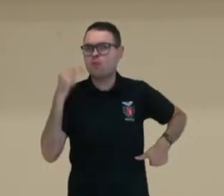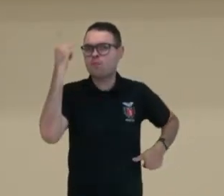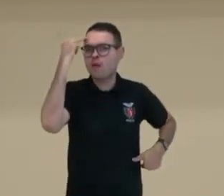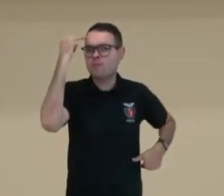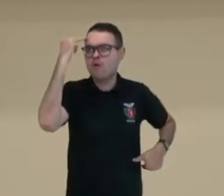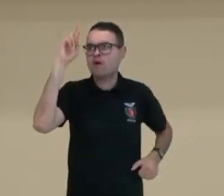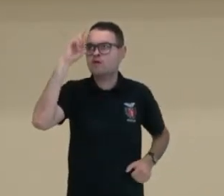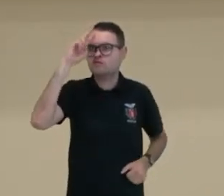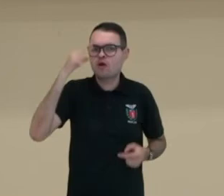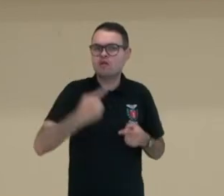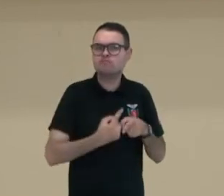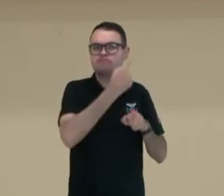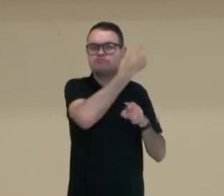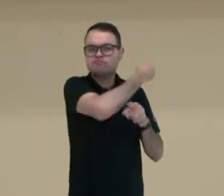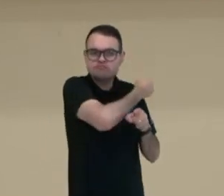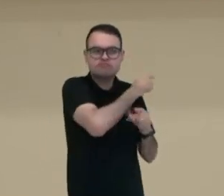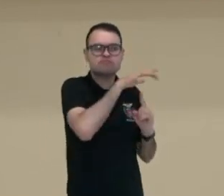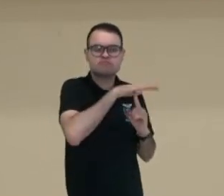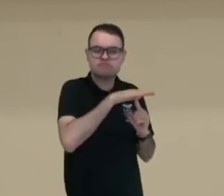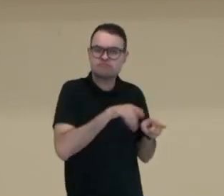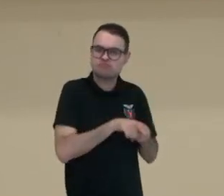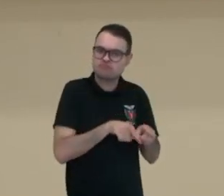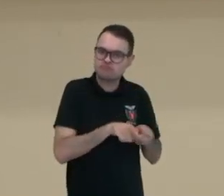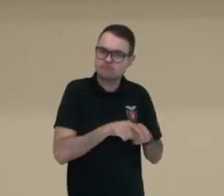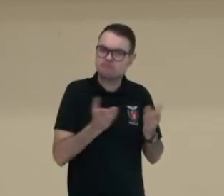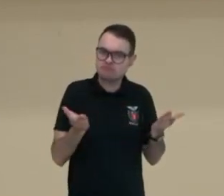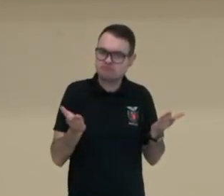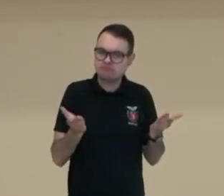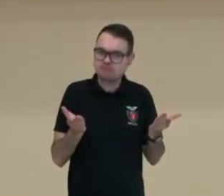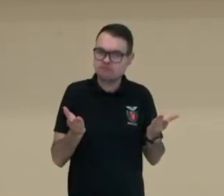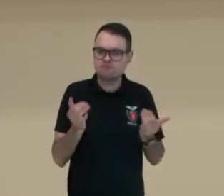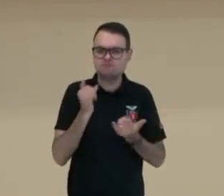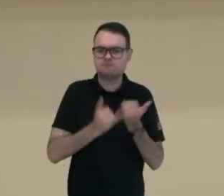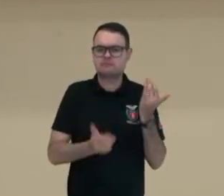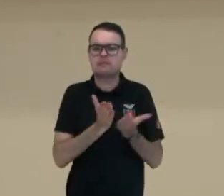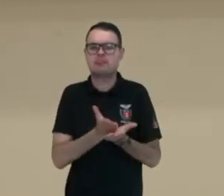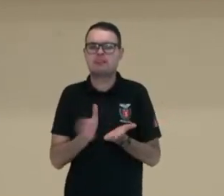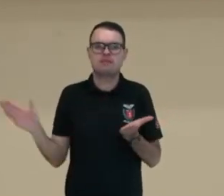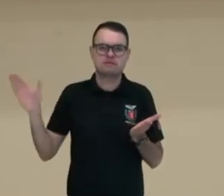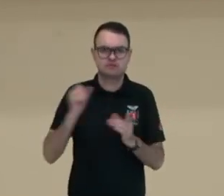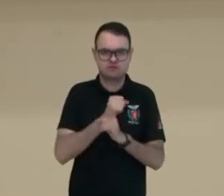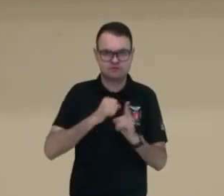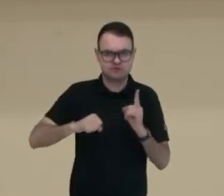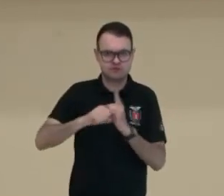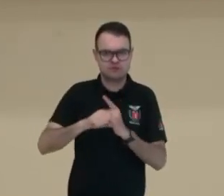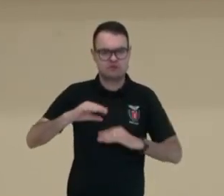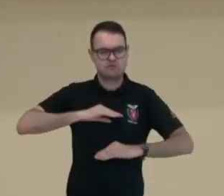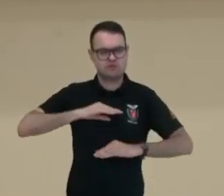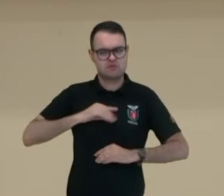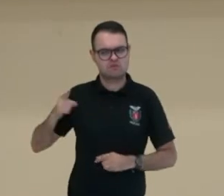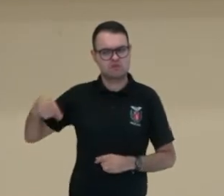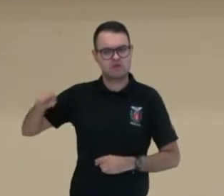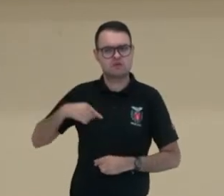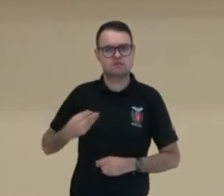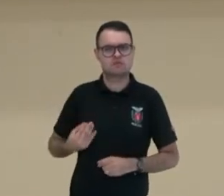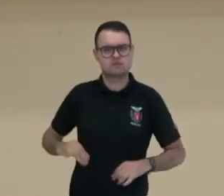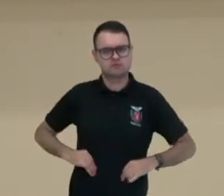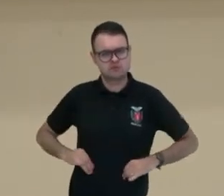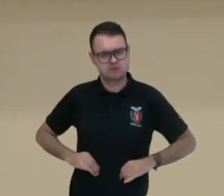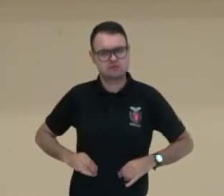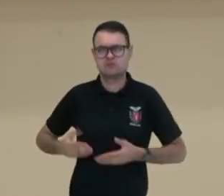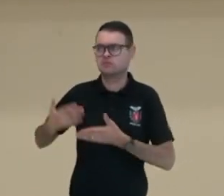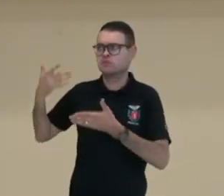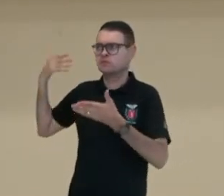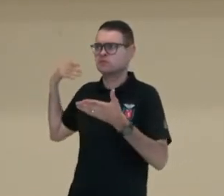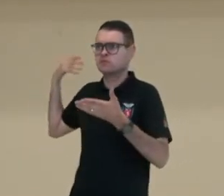a história e até mesmo, vamos chamar de um ressarcimento social da situação que eles viveram para que onde